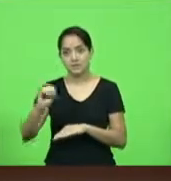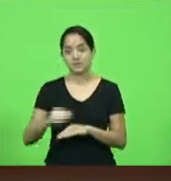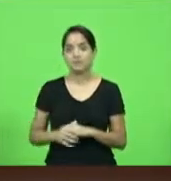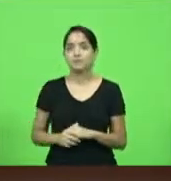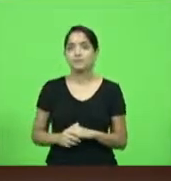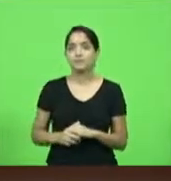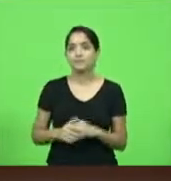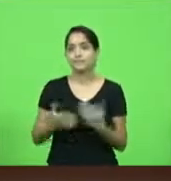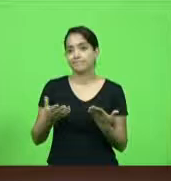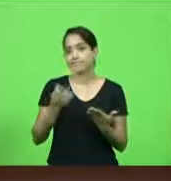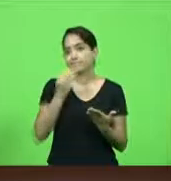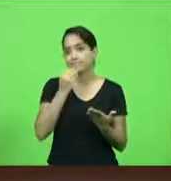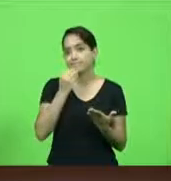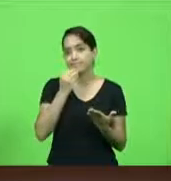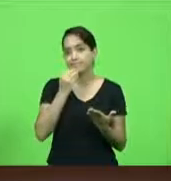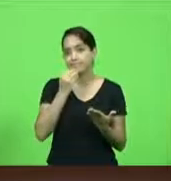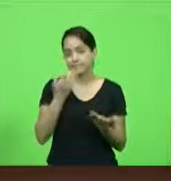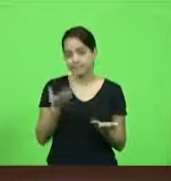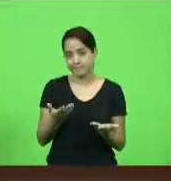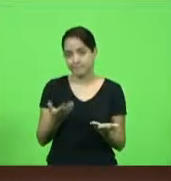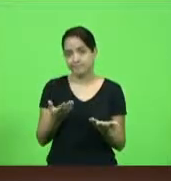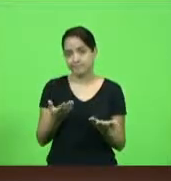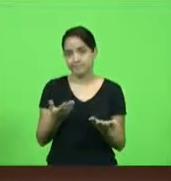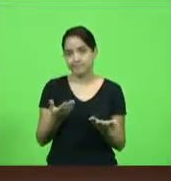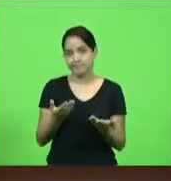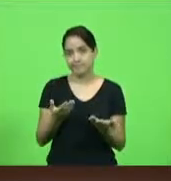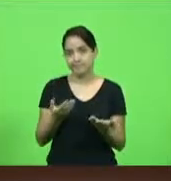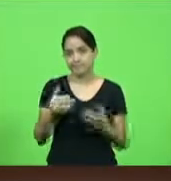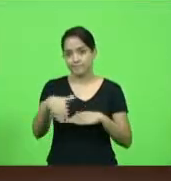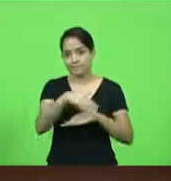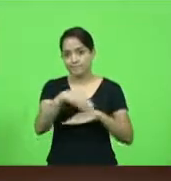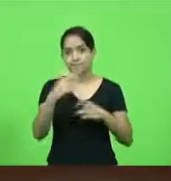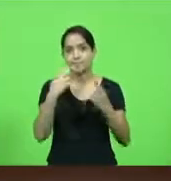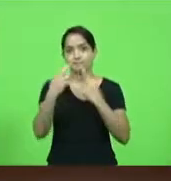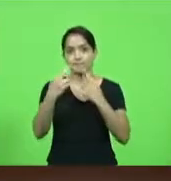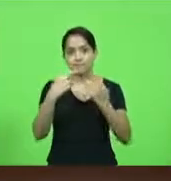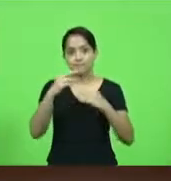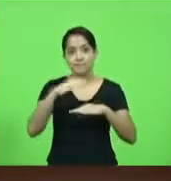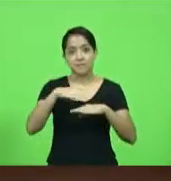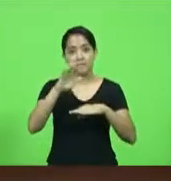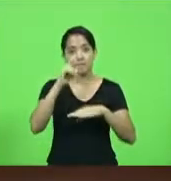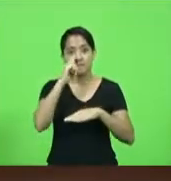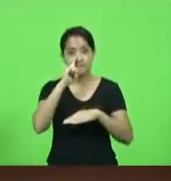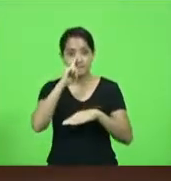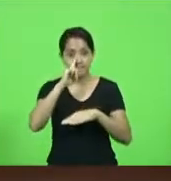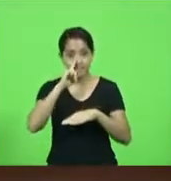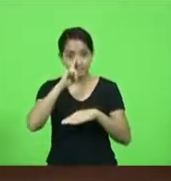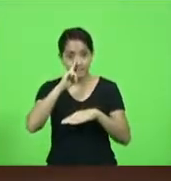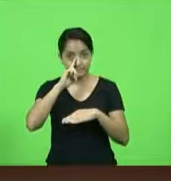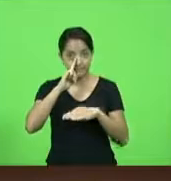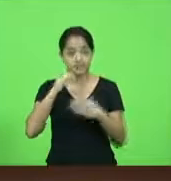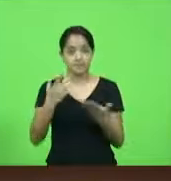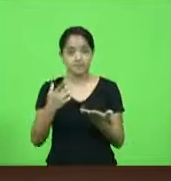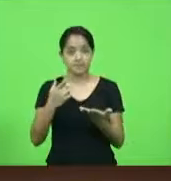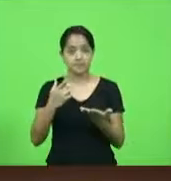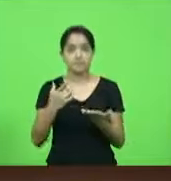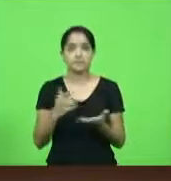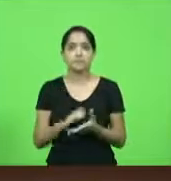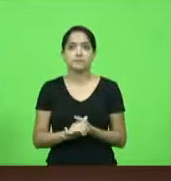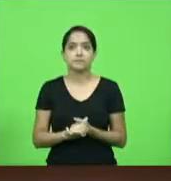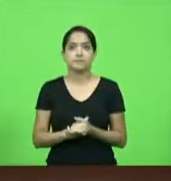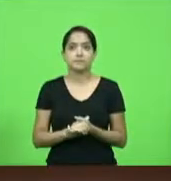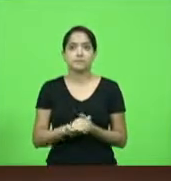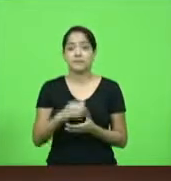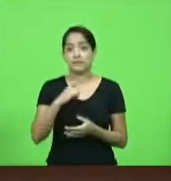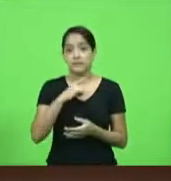É óbvio que a BR-470 é uma das mais perigosas que tem no